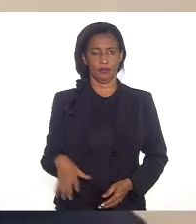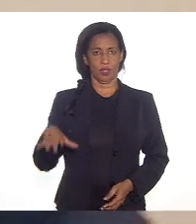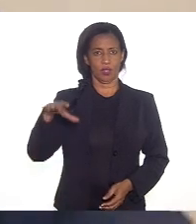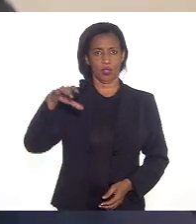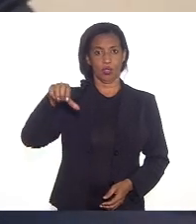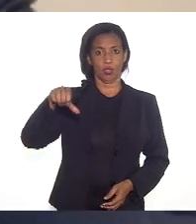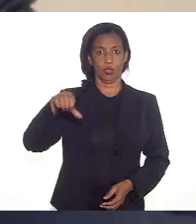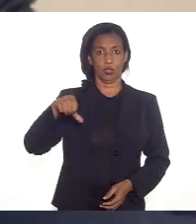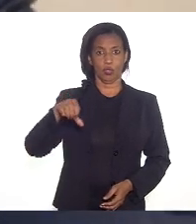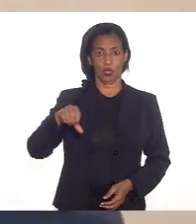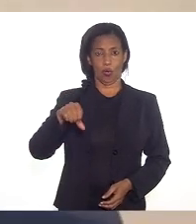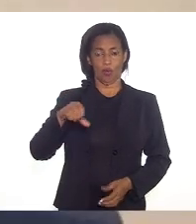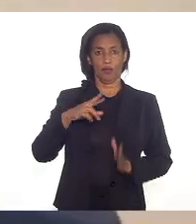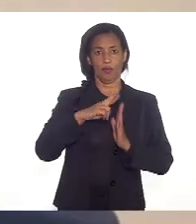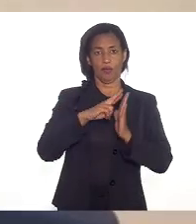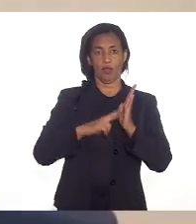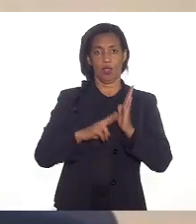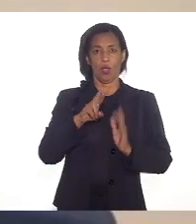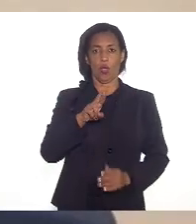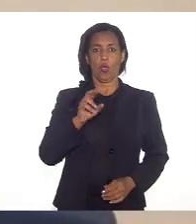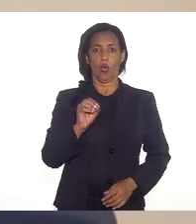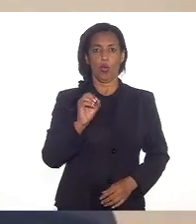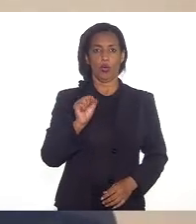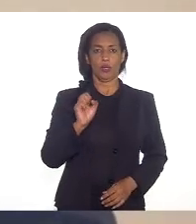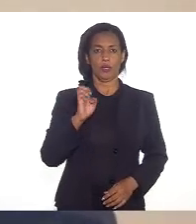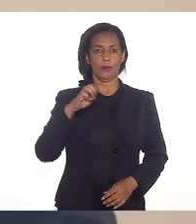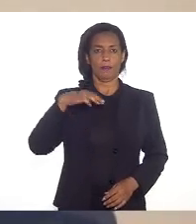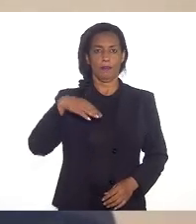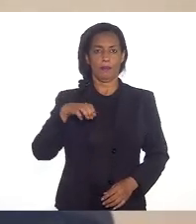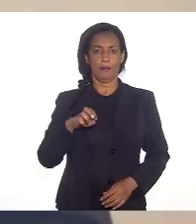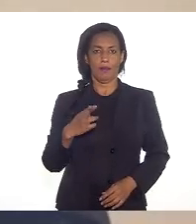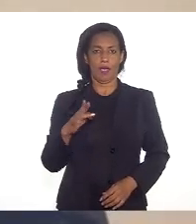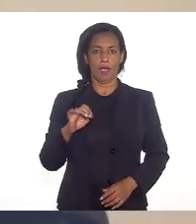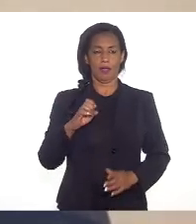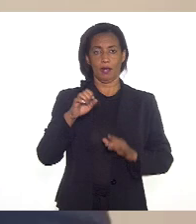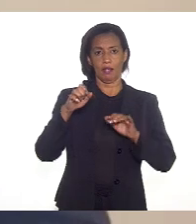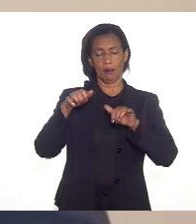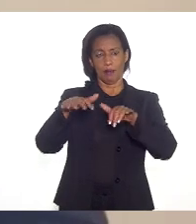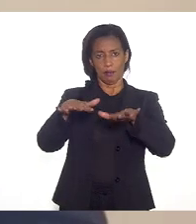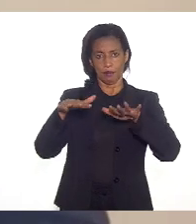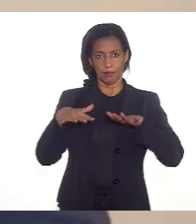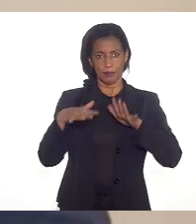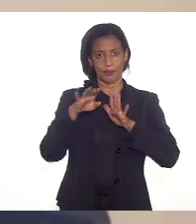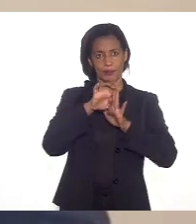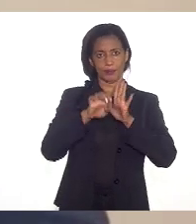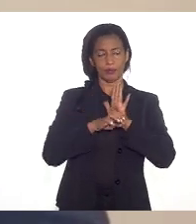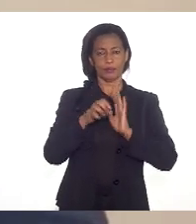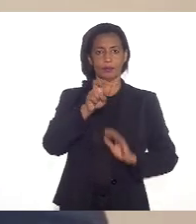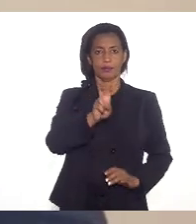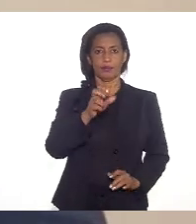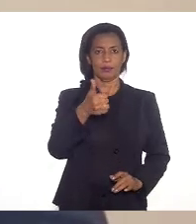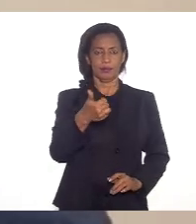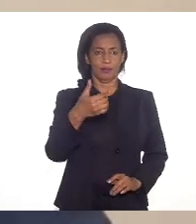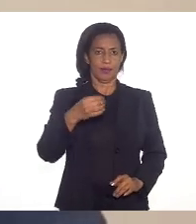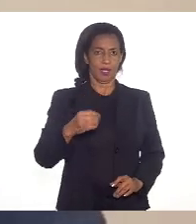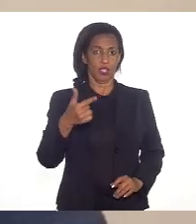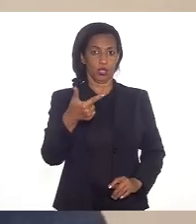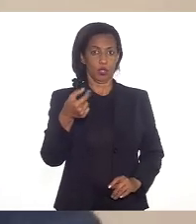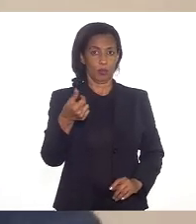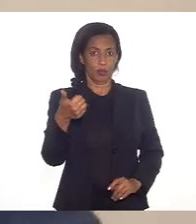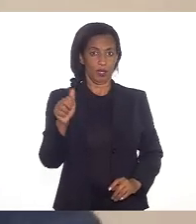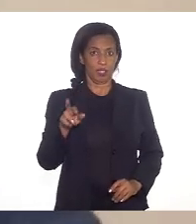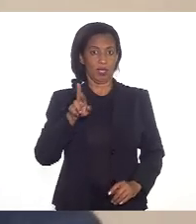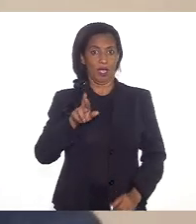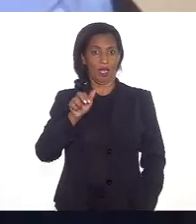9. Relator, deputado Rosenberg Reis. Emendas de plenário ao projeto de lei 510 de 2015. Autoria, deputado